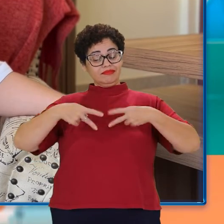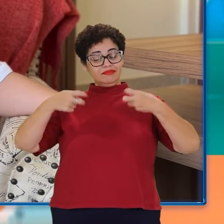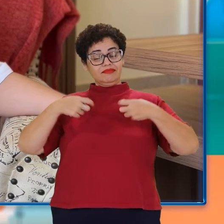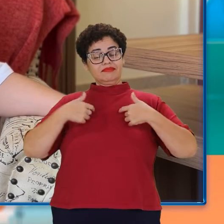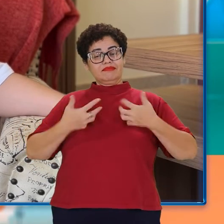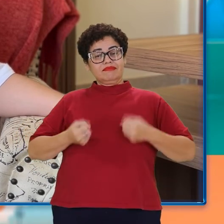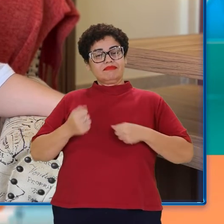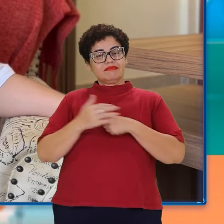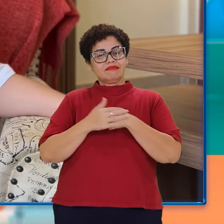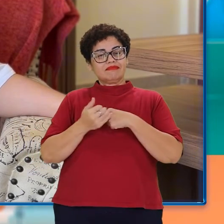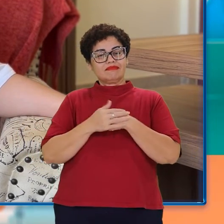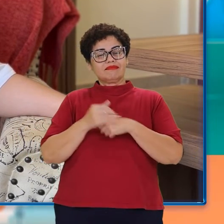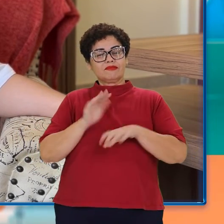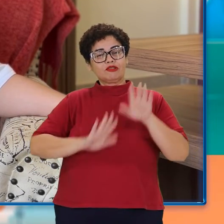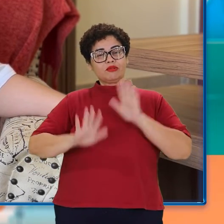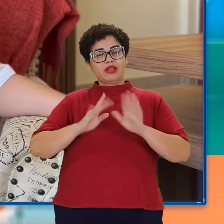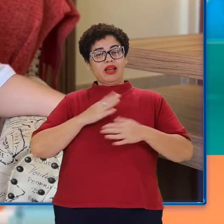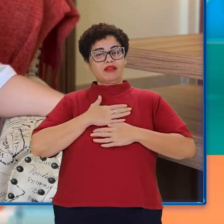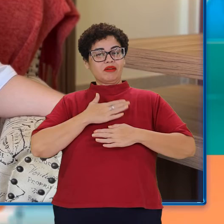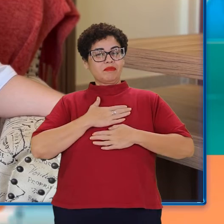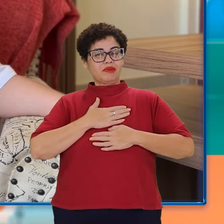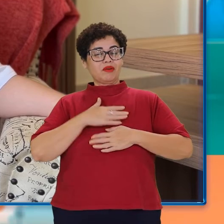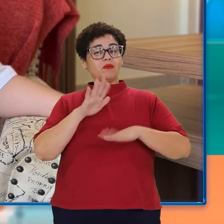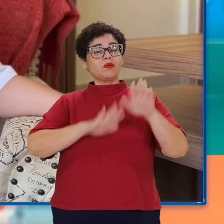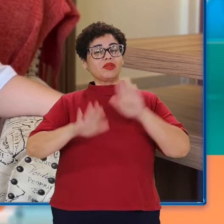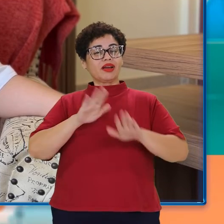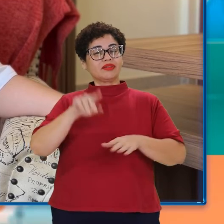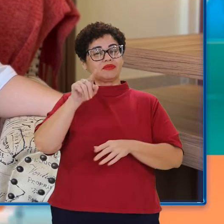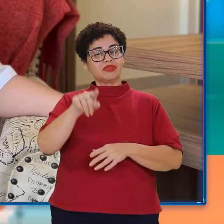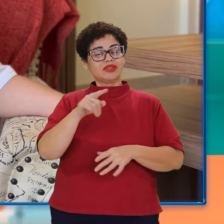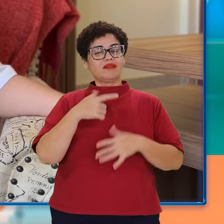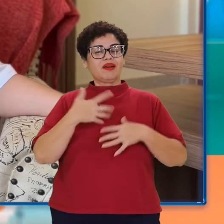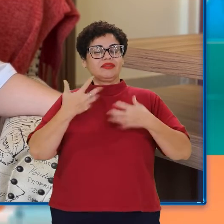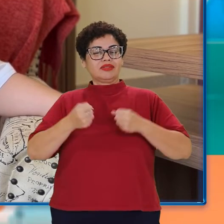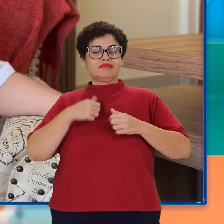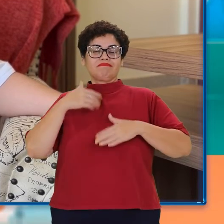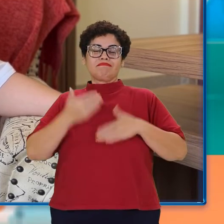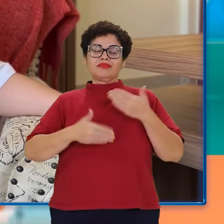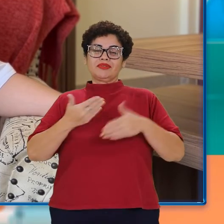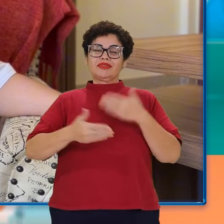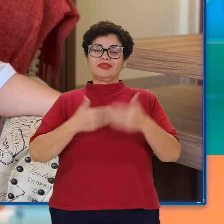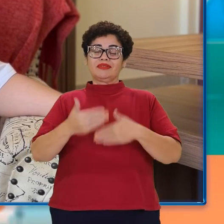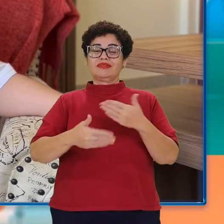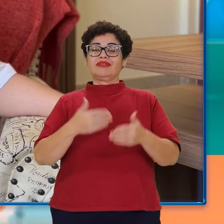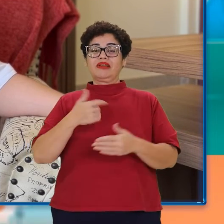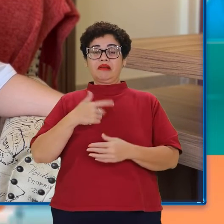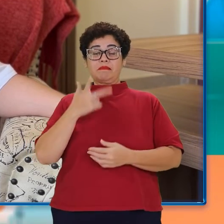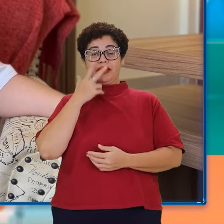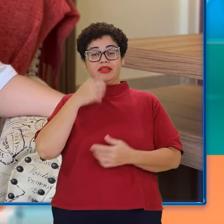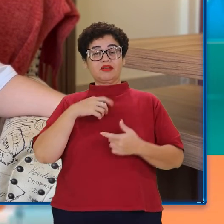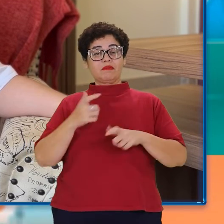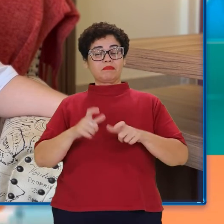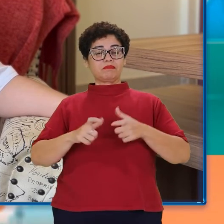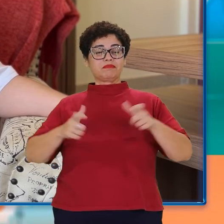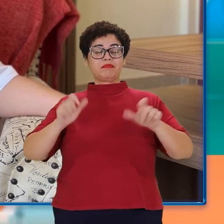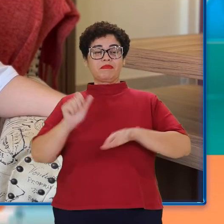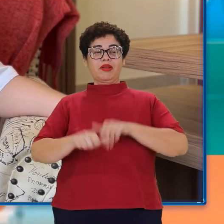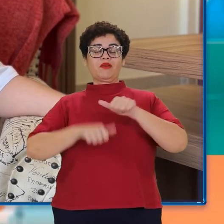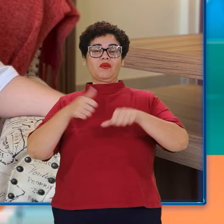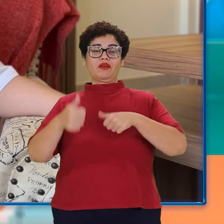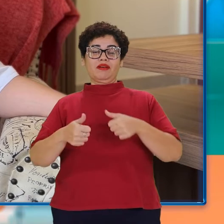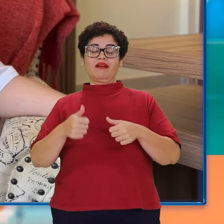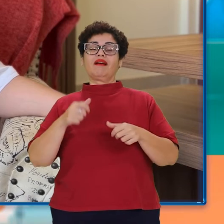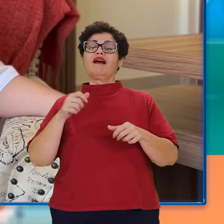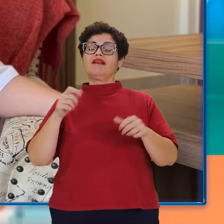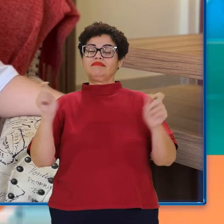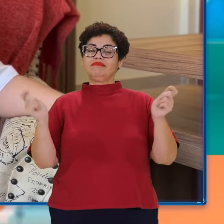também de você se acolher, né, entender que vai acontecer erro, abraçar esse processo de erro, que é assim que a gente cresce